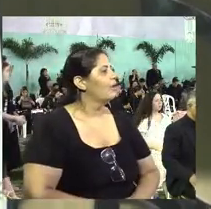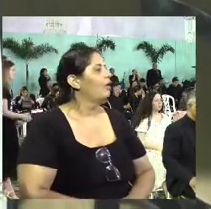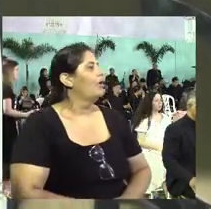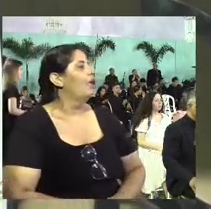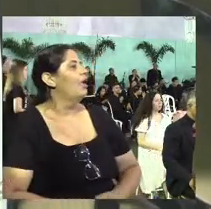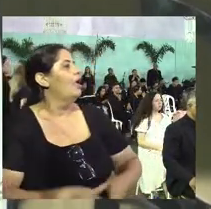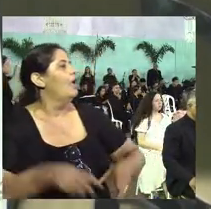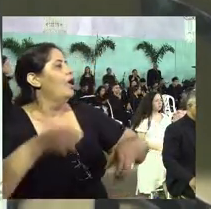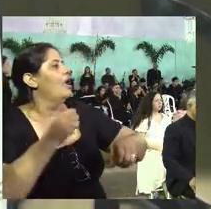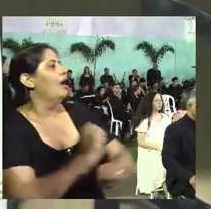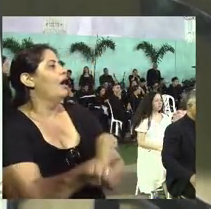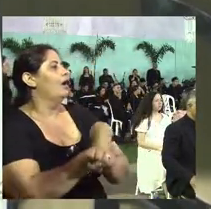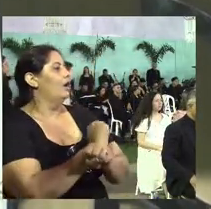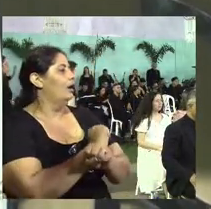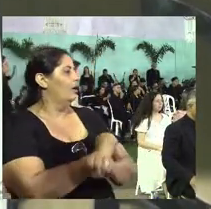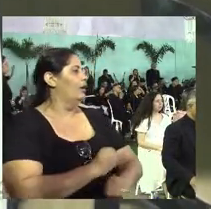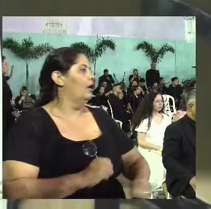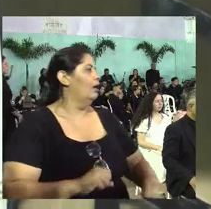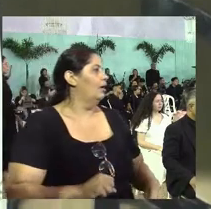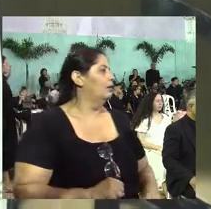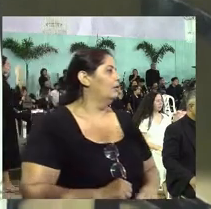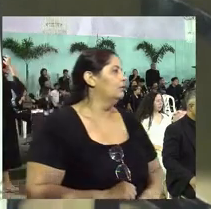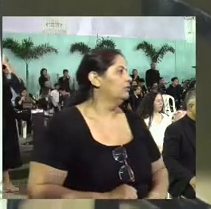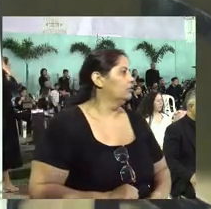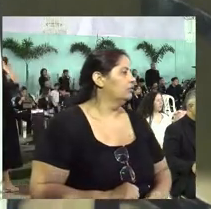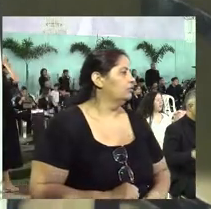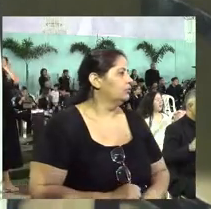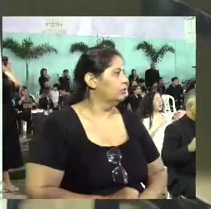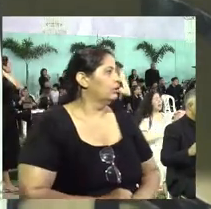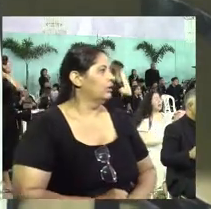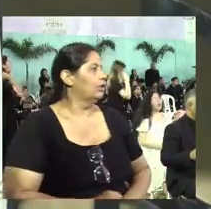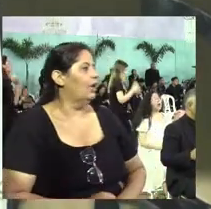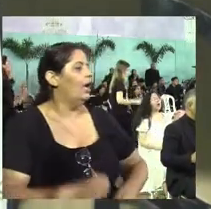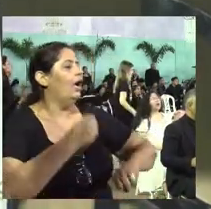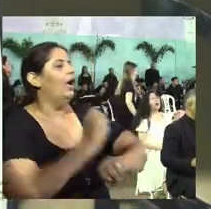voz diz aleluia vamos lá